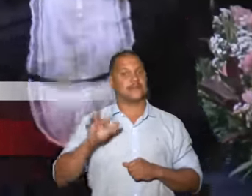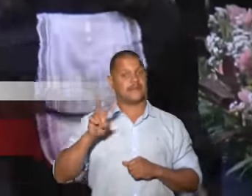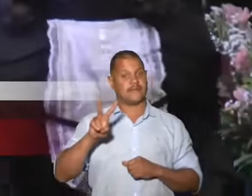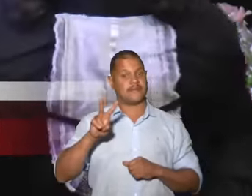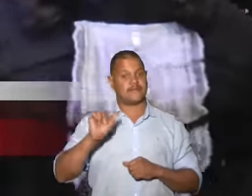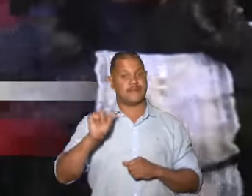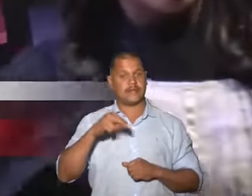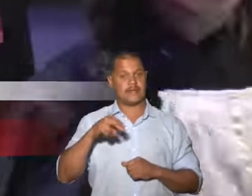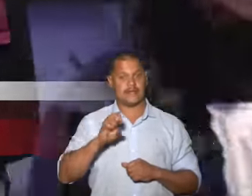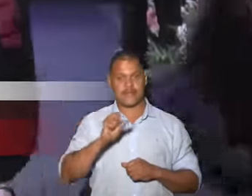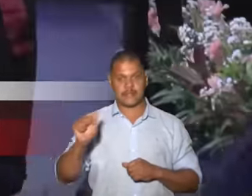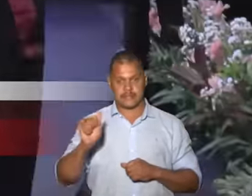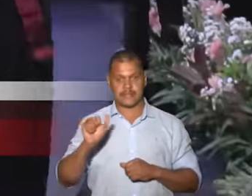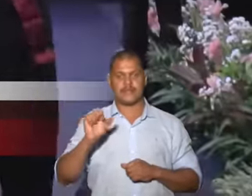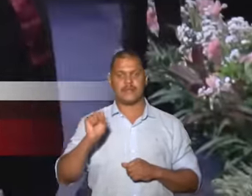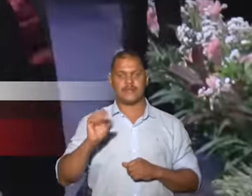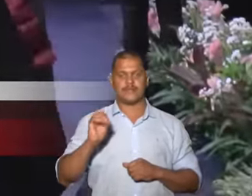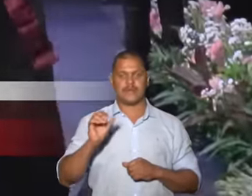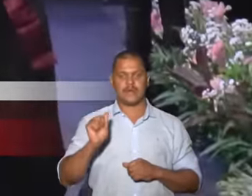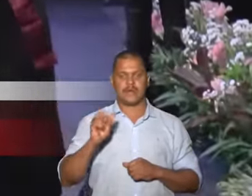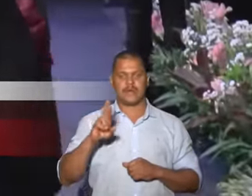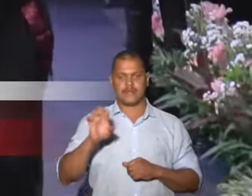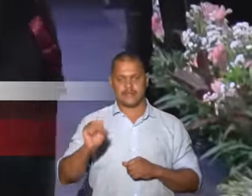Vanessa Soares Viana.